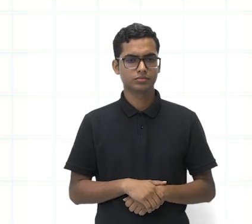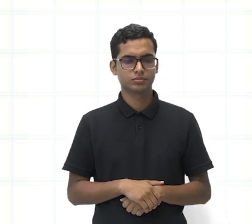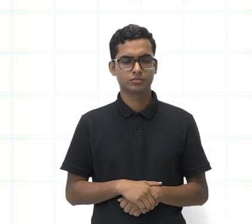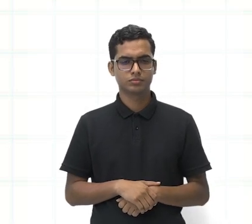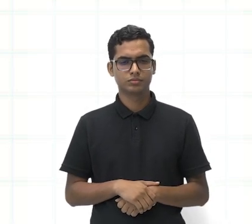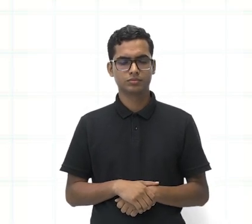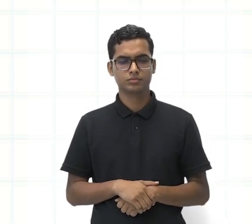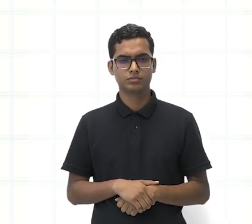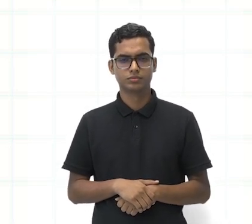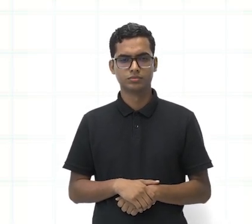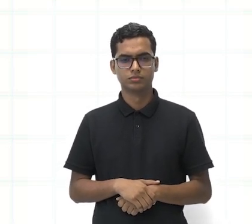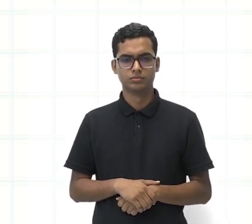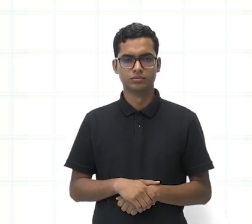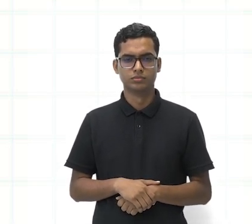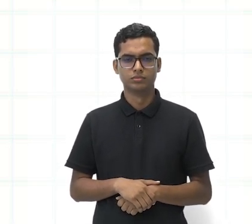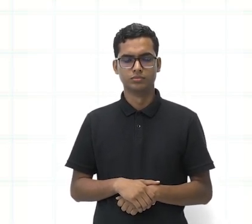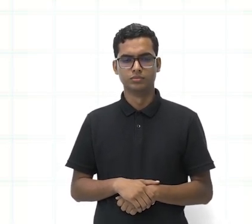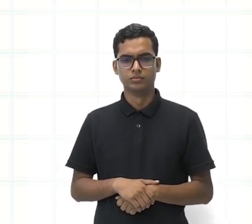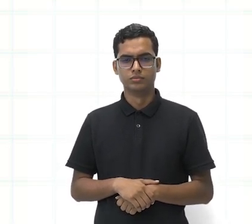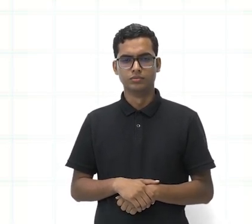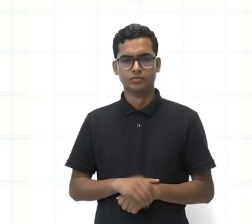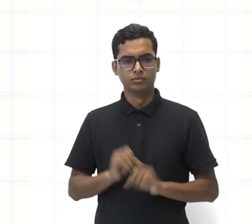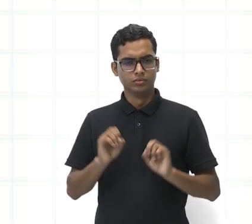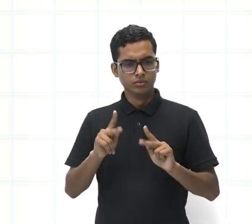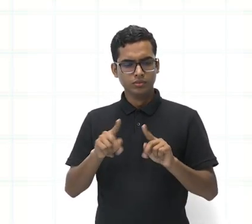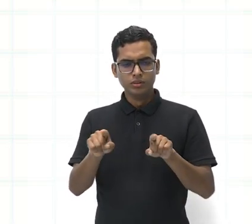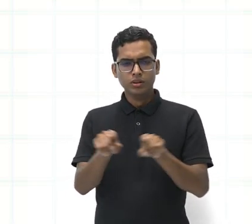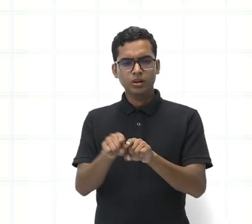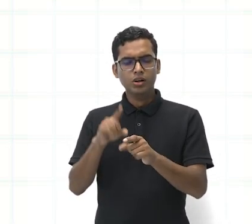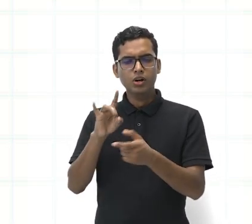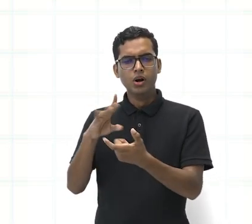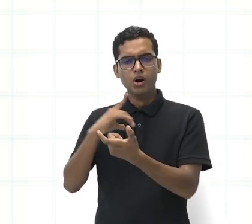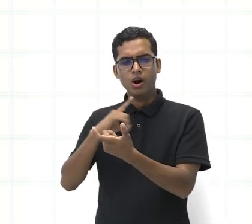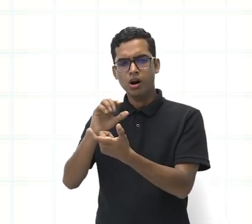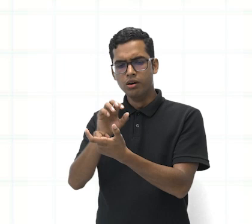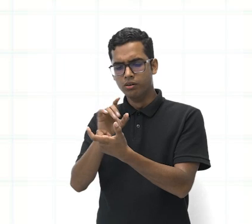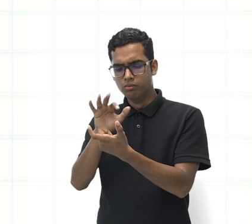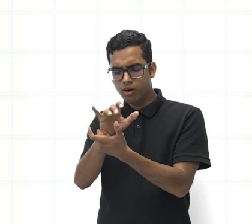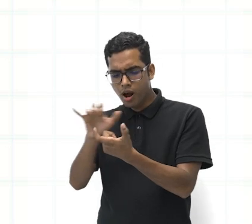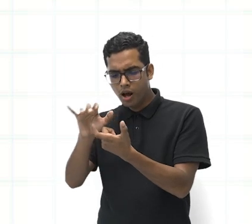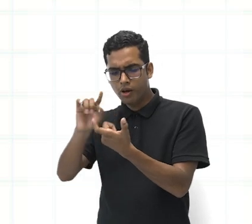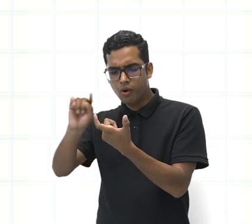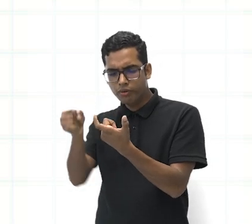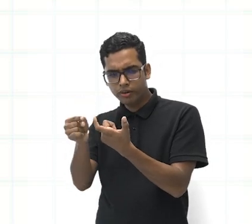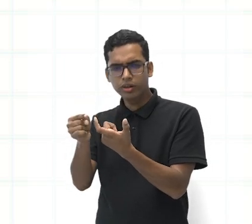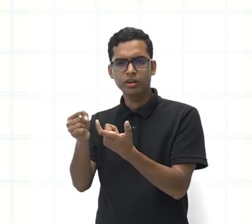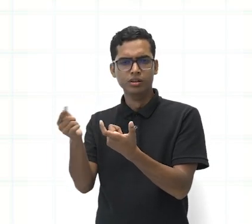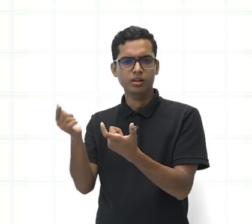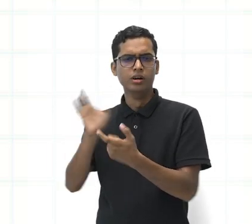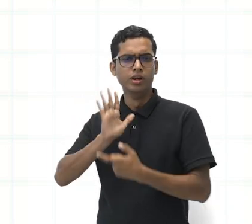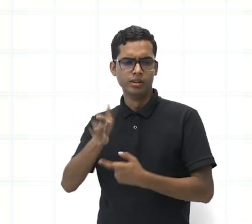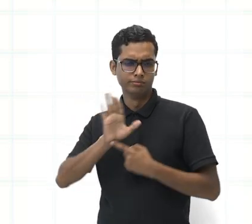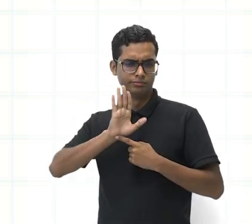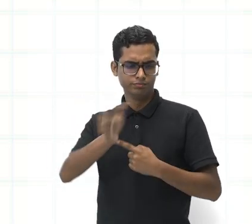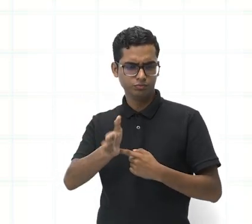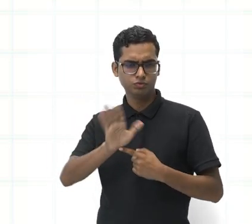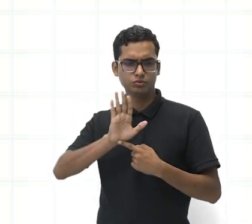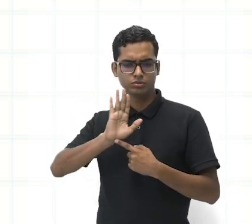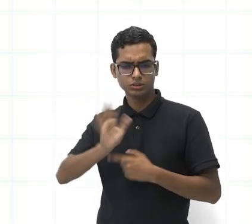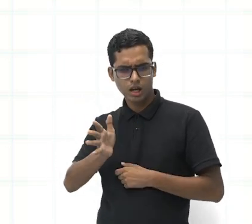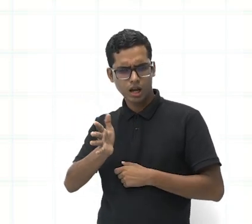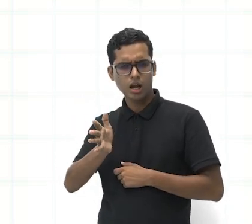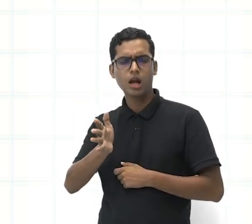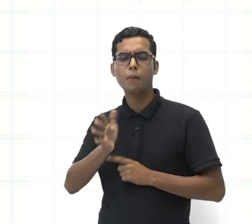não preciso dobrar esse S, tá? Eu só coloco o apóstrofo que vai indicar que ele possui